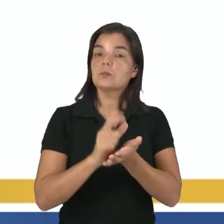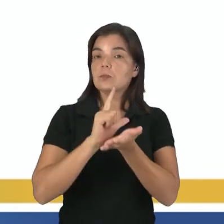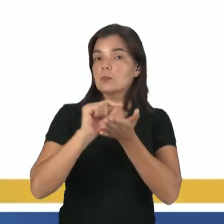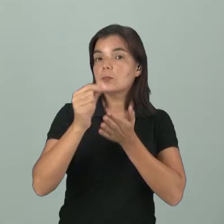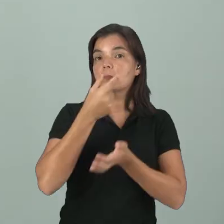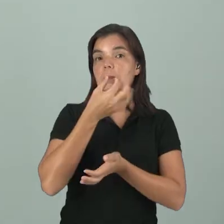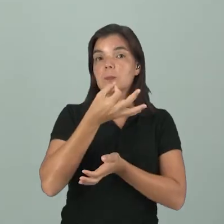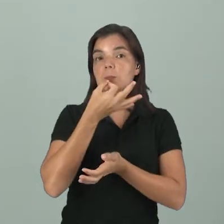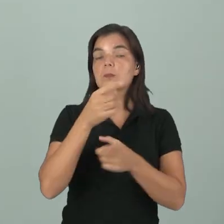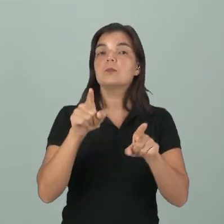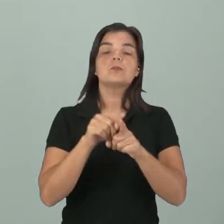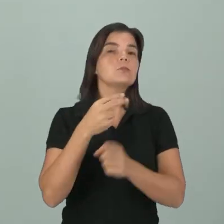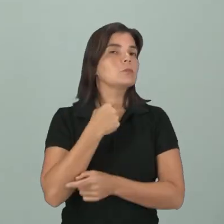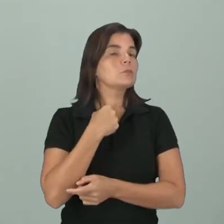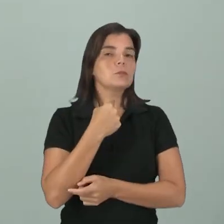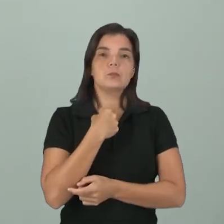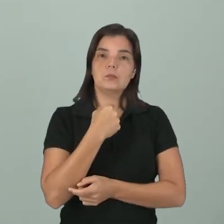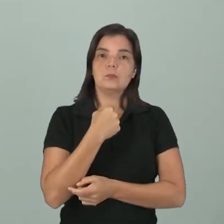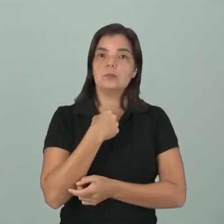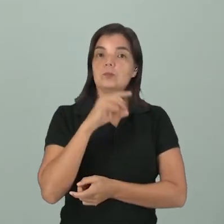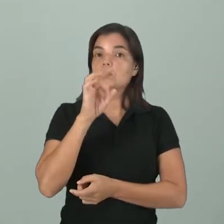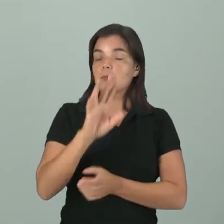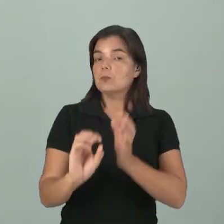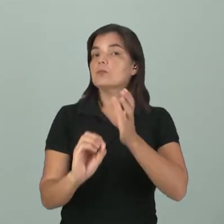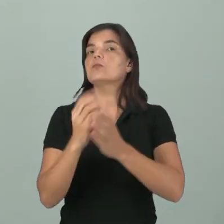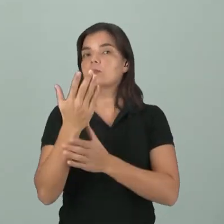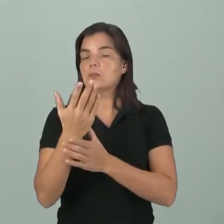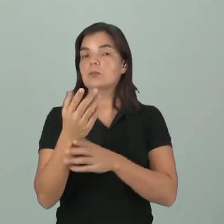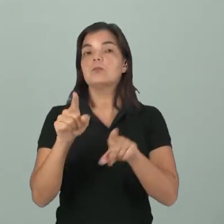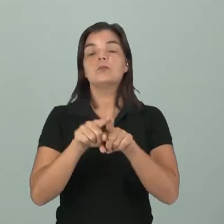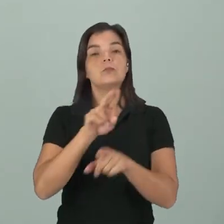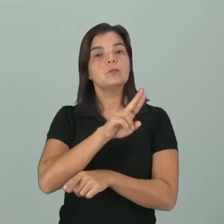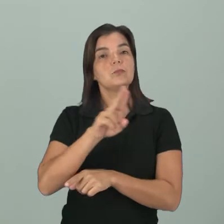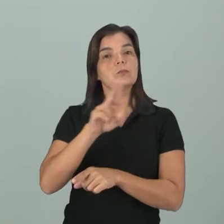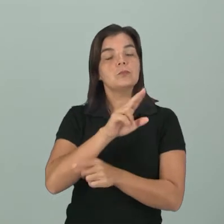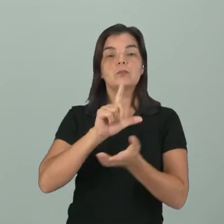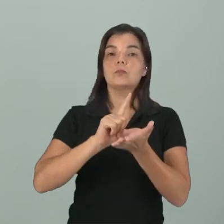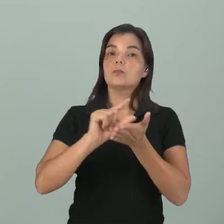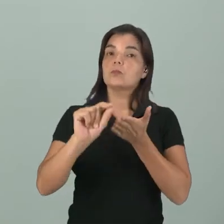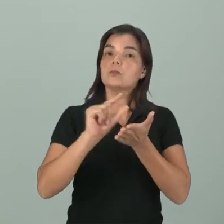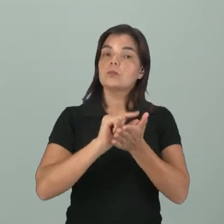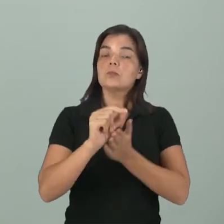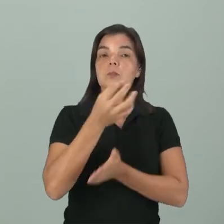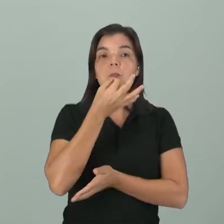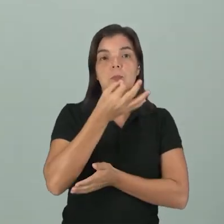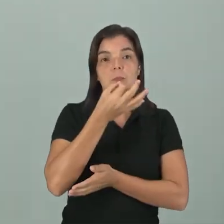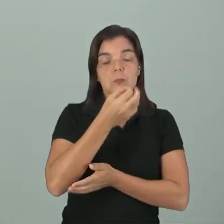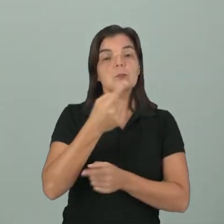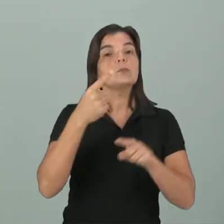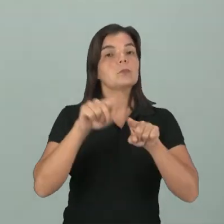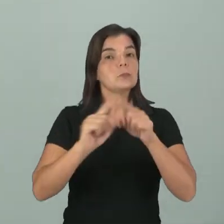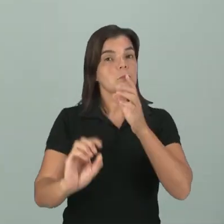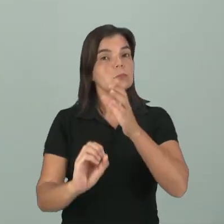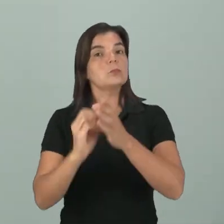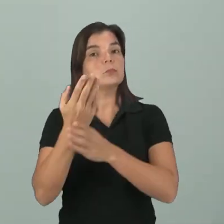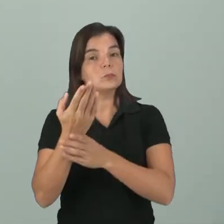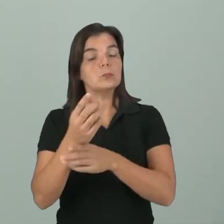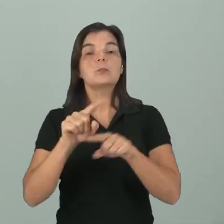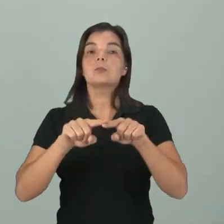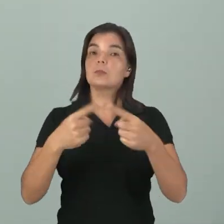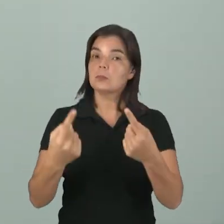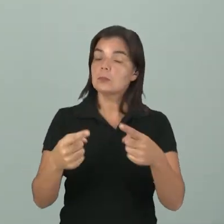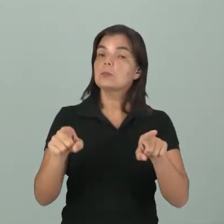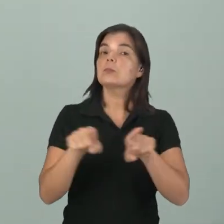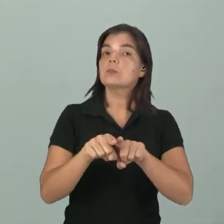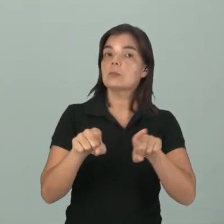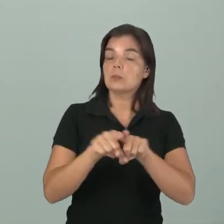artigo de opinião, ele não pode colocar somente fatos. O nome é artigo de opinião. Ele coloca fatos, porém ele